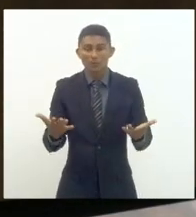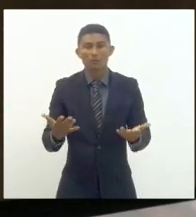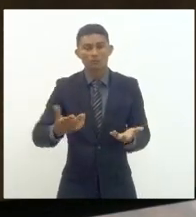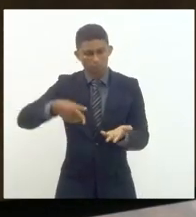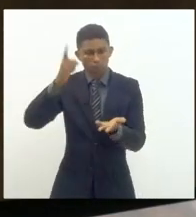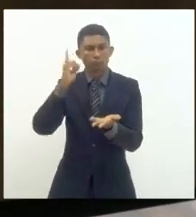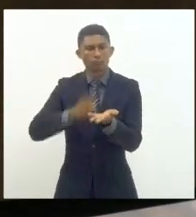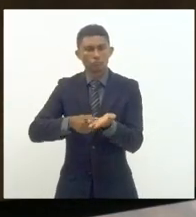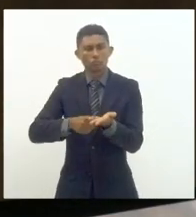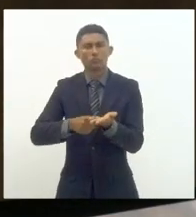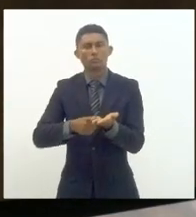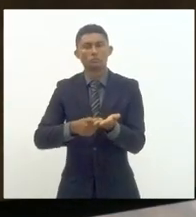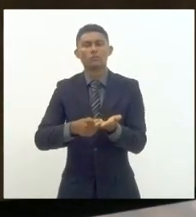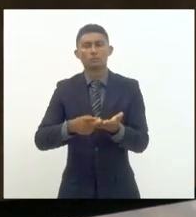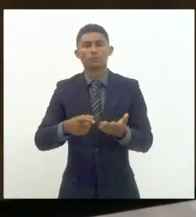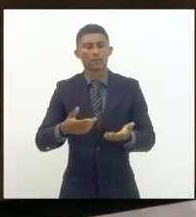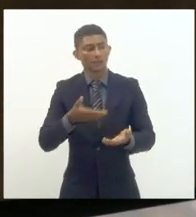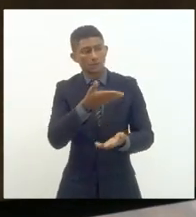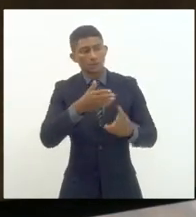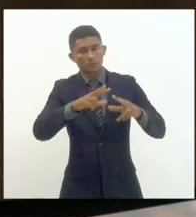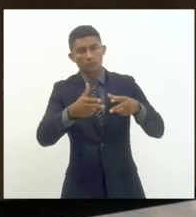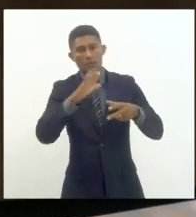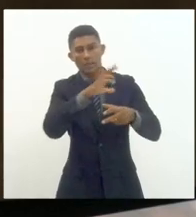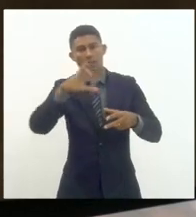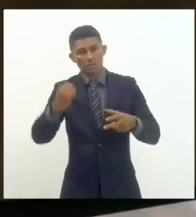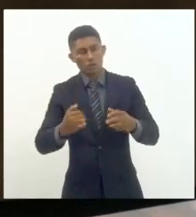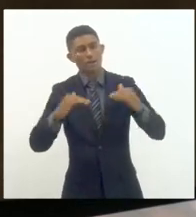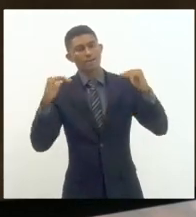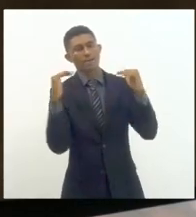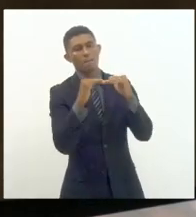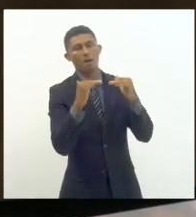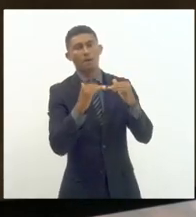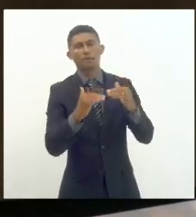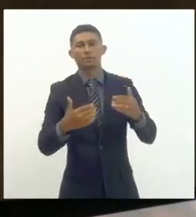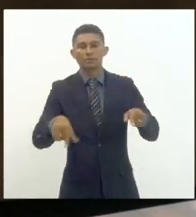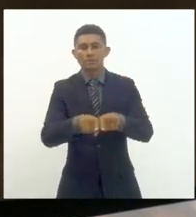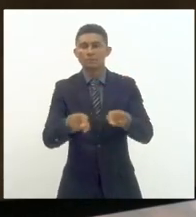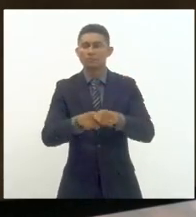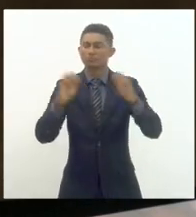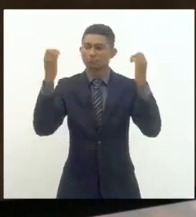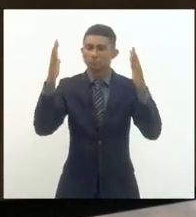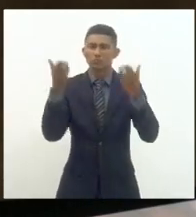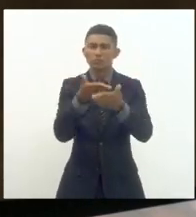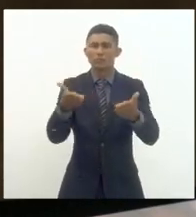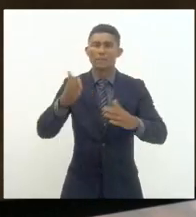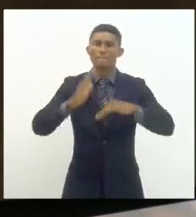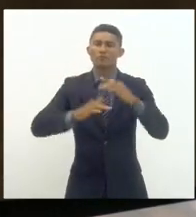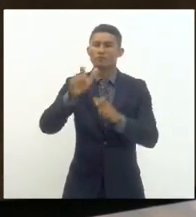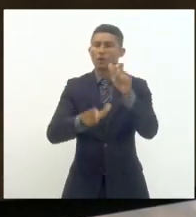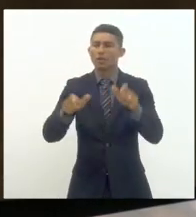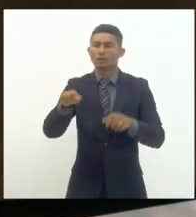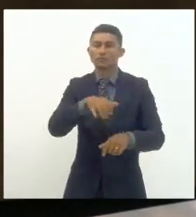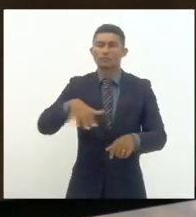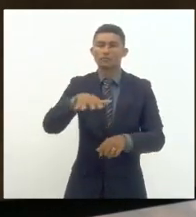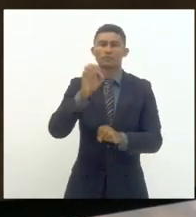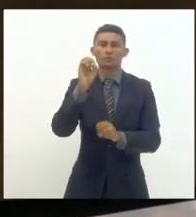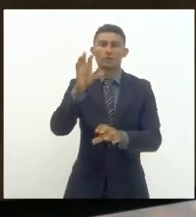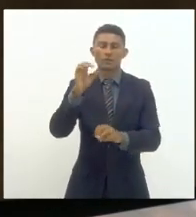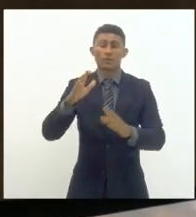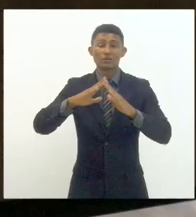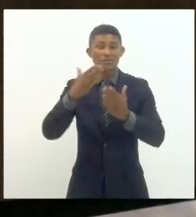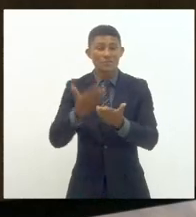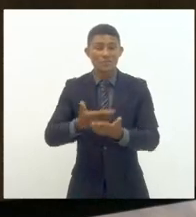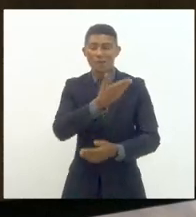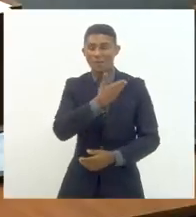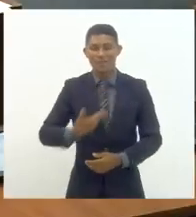feito, acompanha o parecer da CCJ e saúda o conjunto dos profissionais da educação. Viva a Escola Pública do Estado do